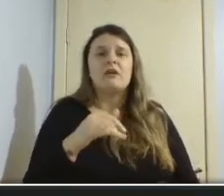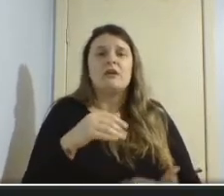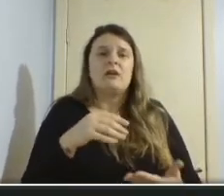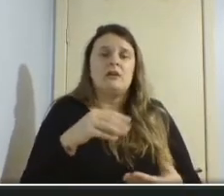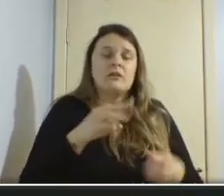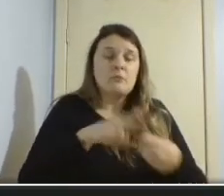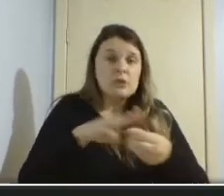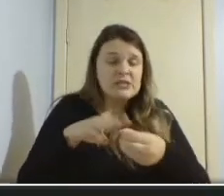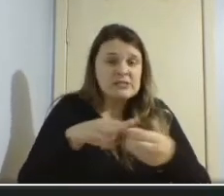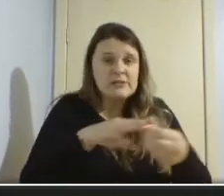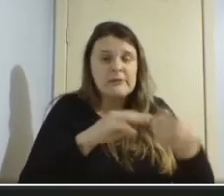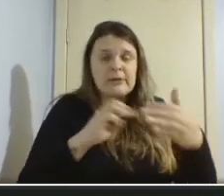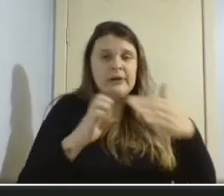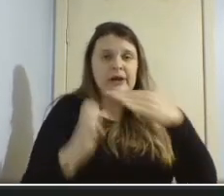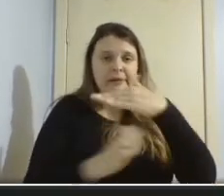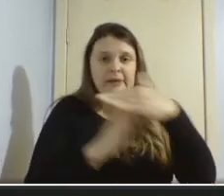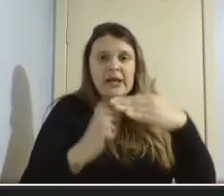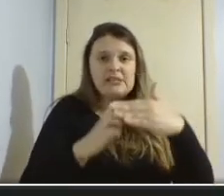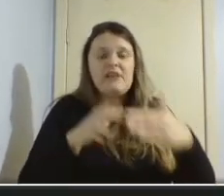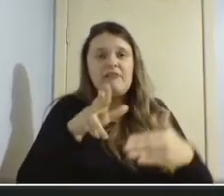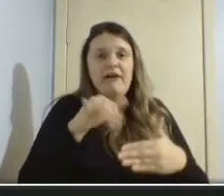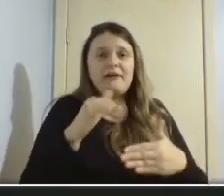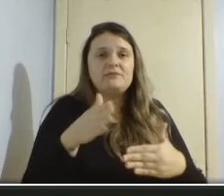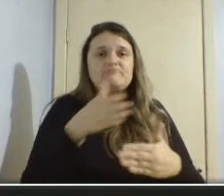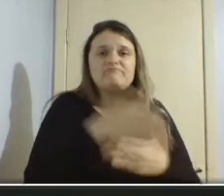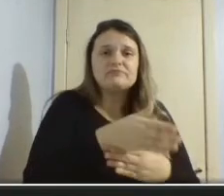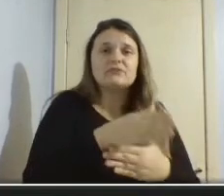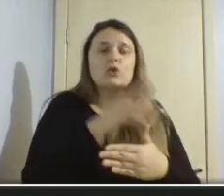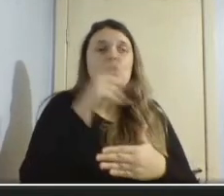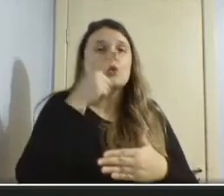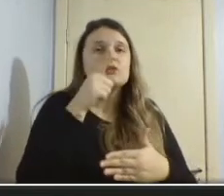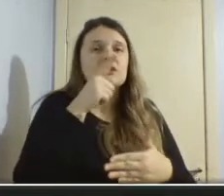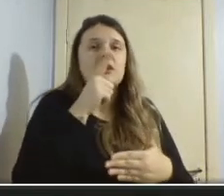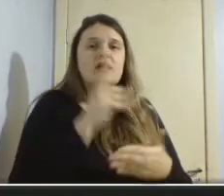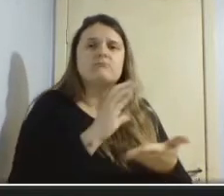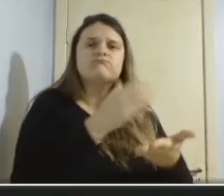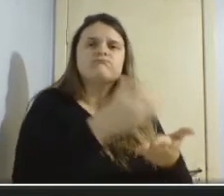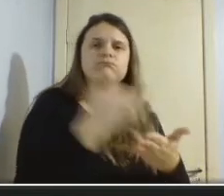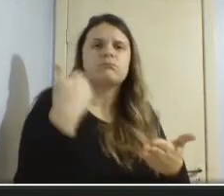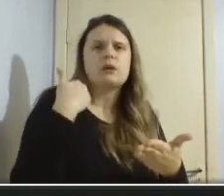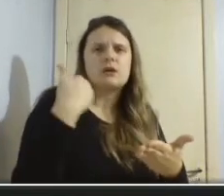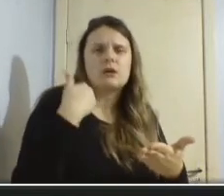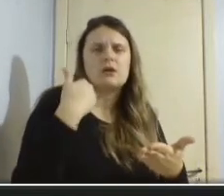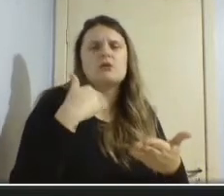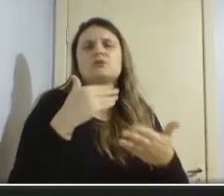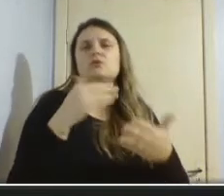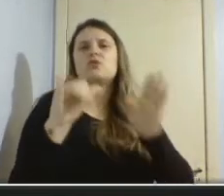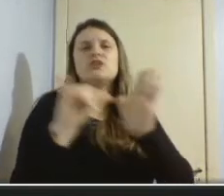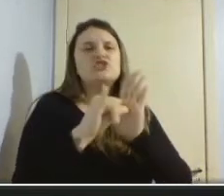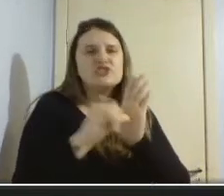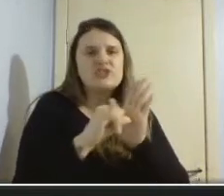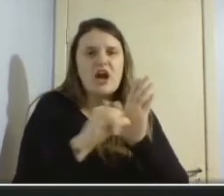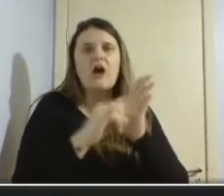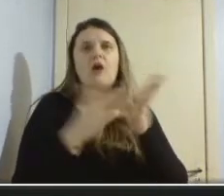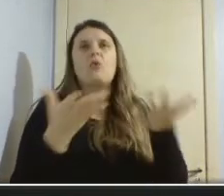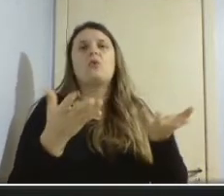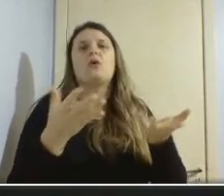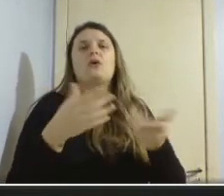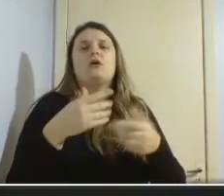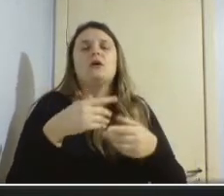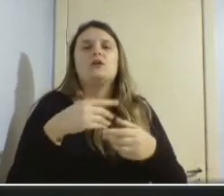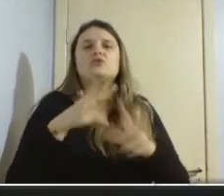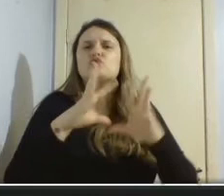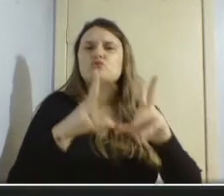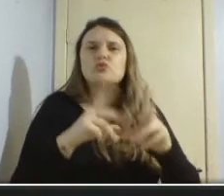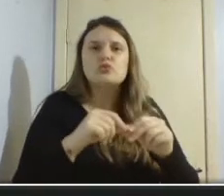o acesso a fundos de investimento, o acesso a editais de fomento, né, à questão da inovação, do empreendedorismo